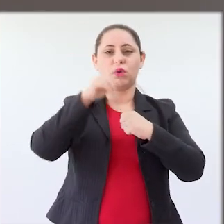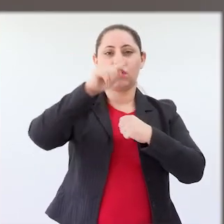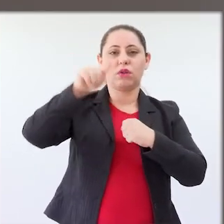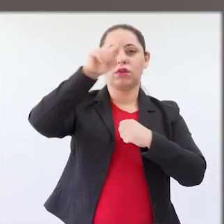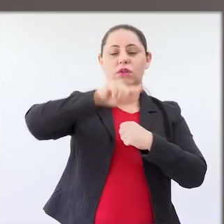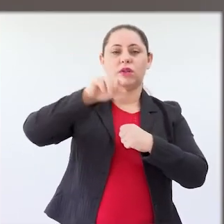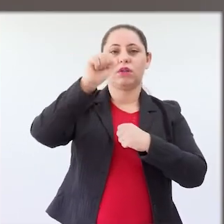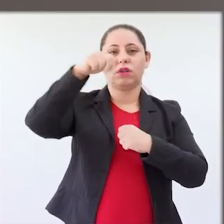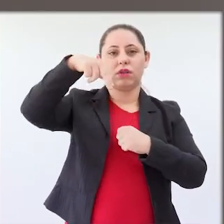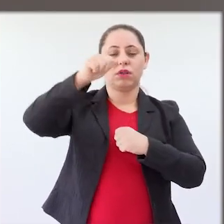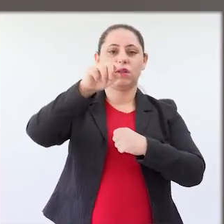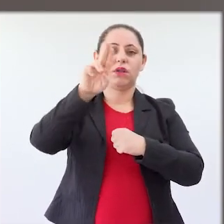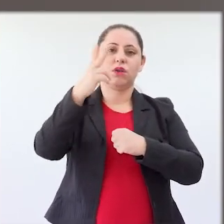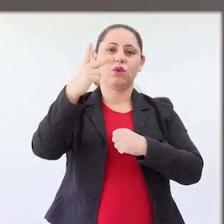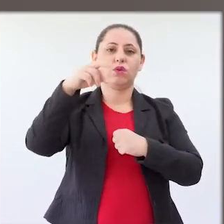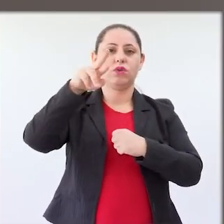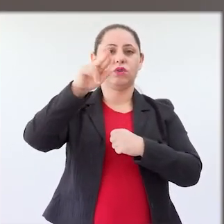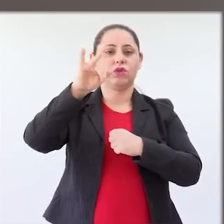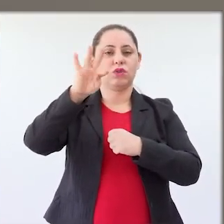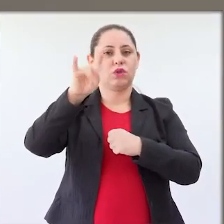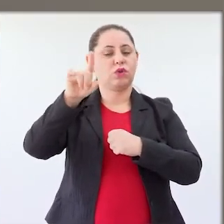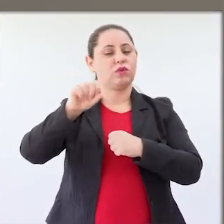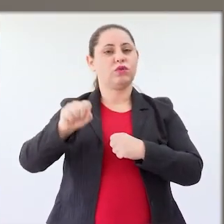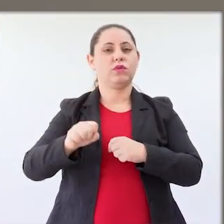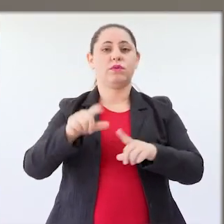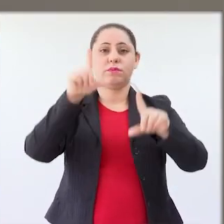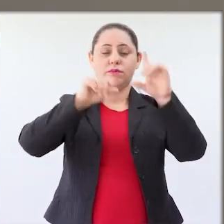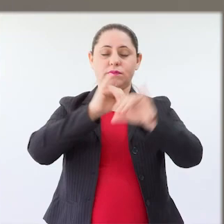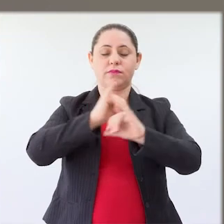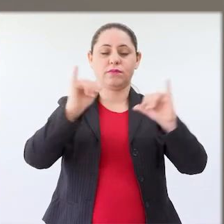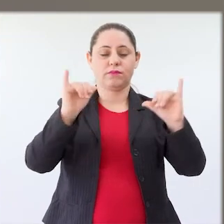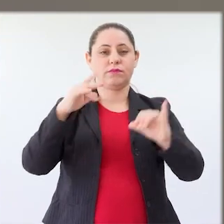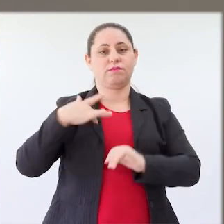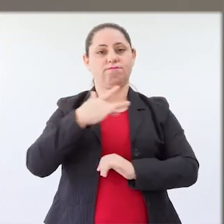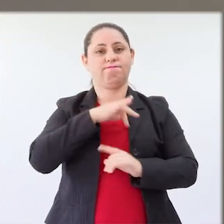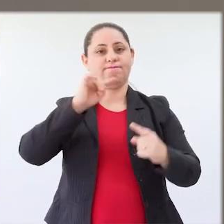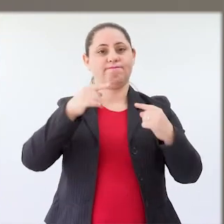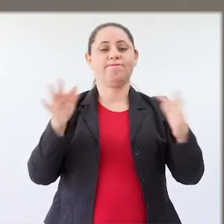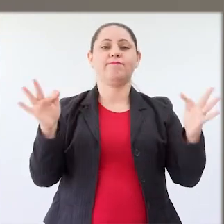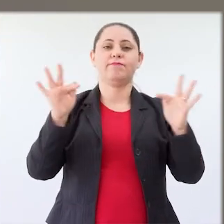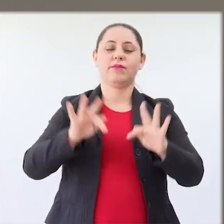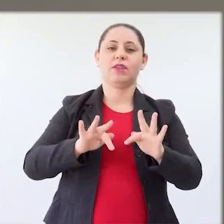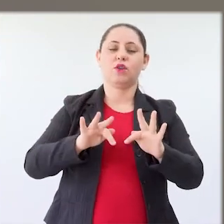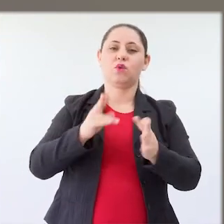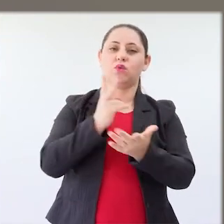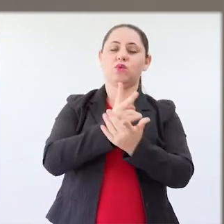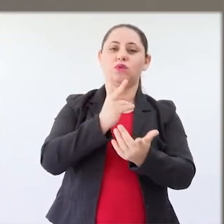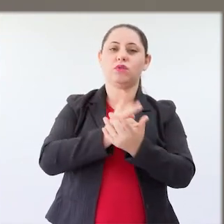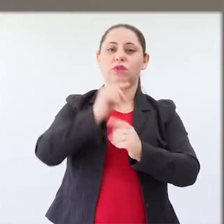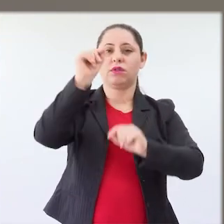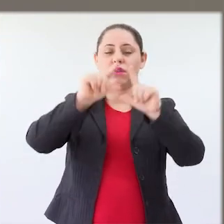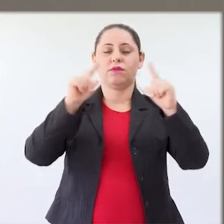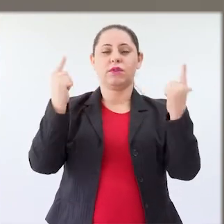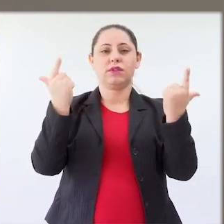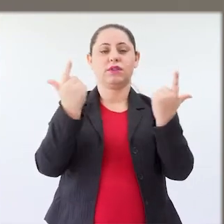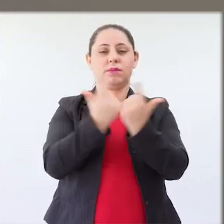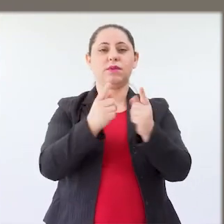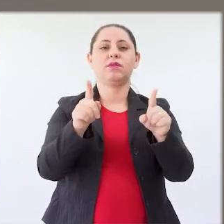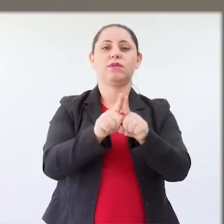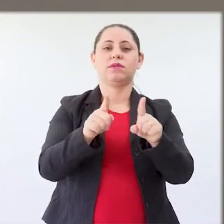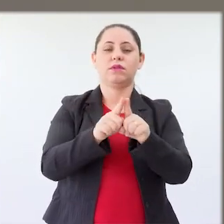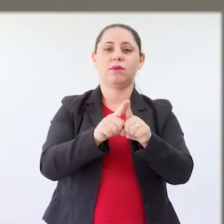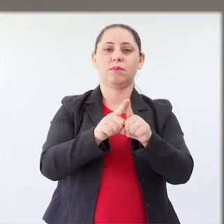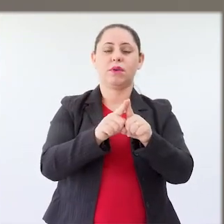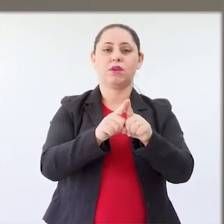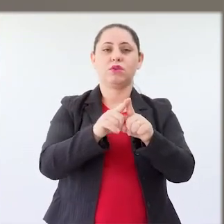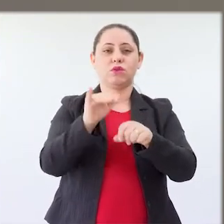é doutora_Ana Horizonte. O programa Saúde em Foco fica por aqui. Continue assistindo nossa programação aqui pela TV